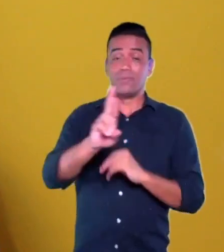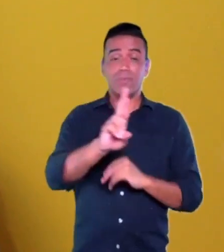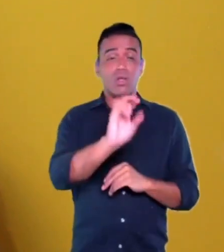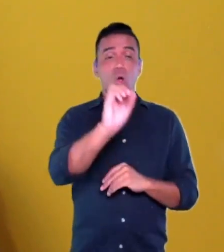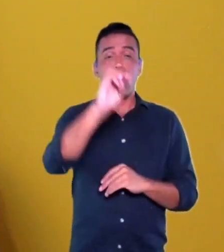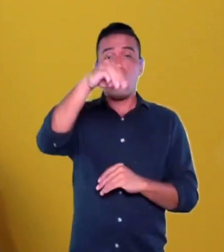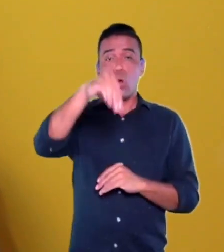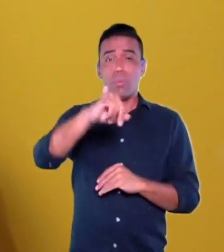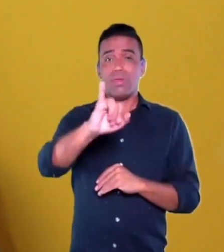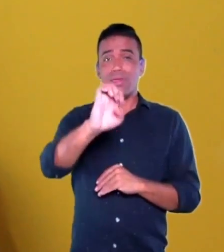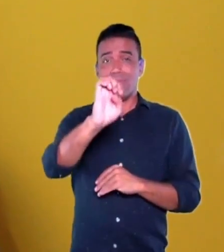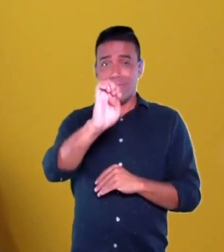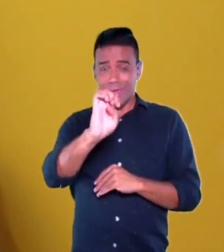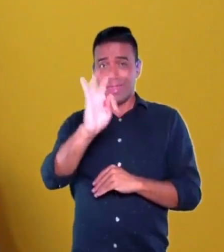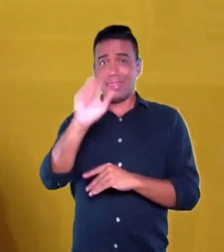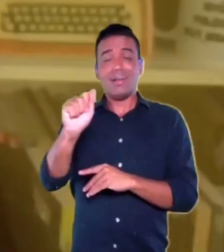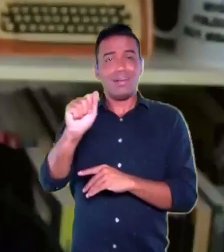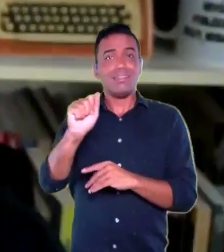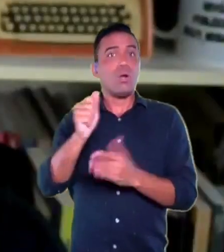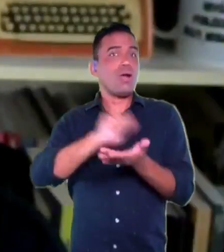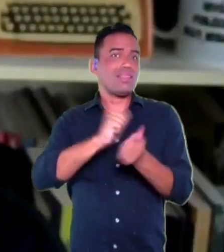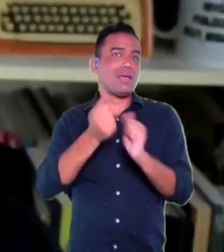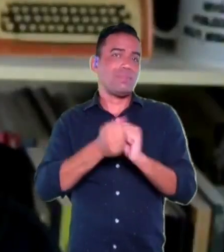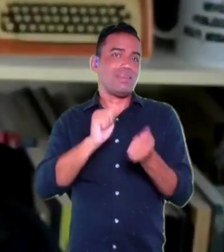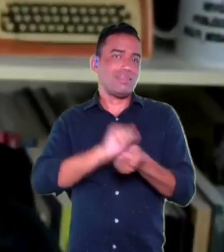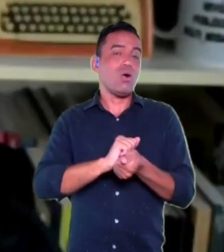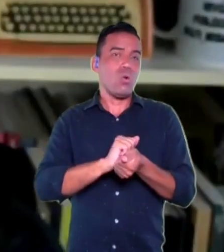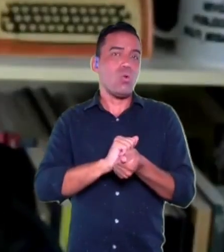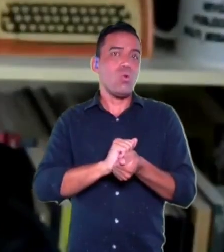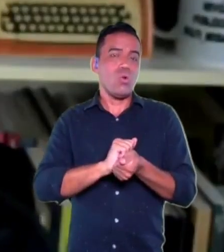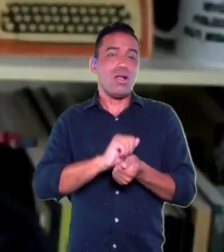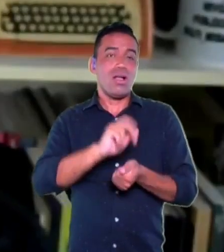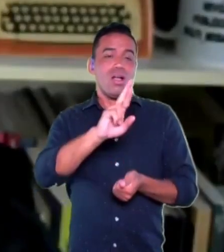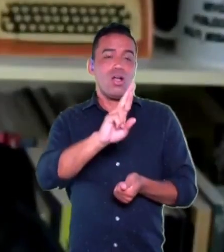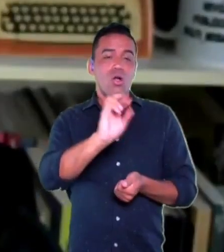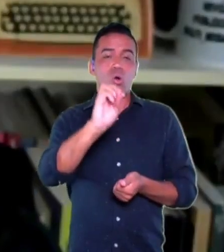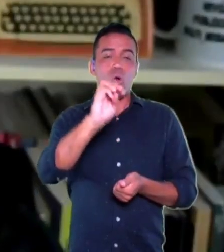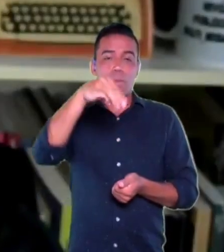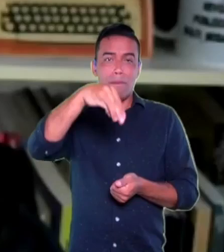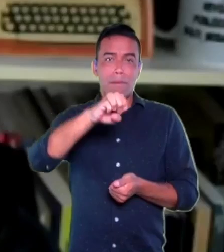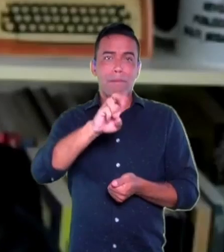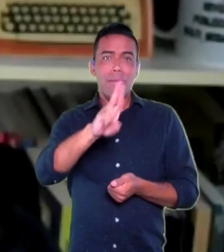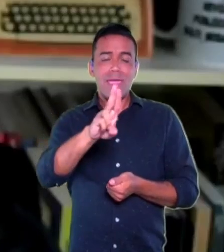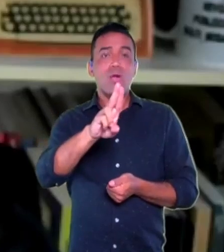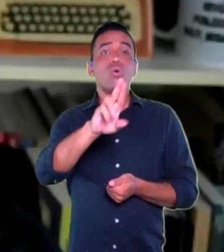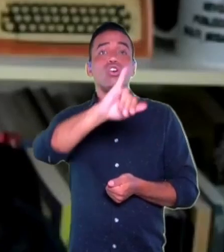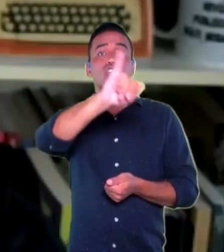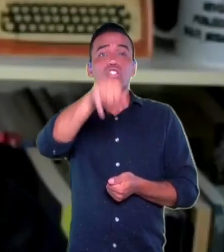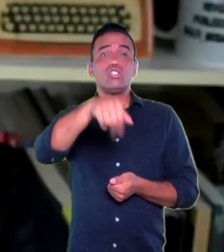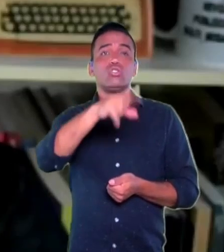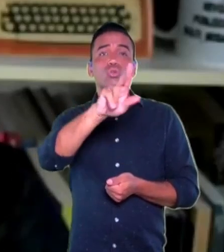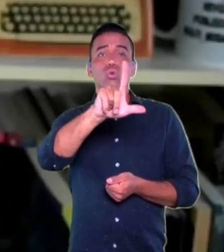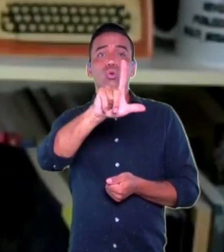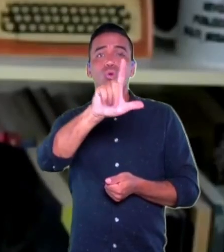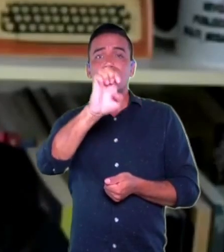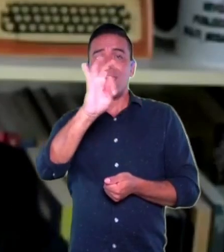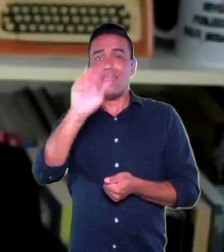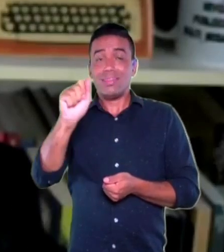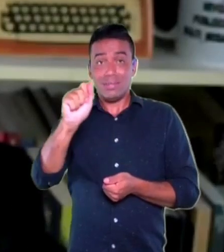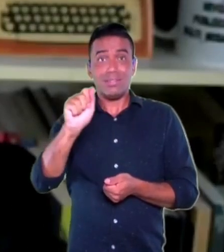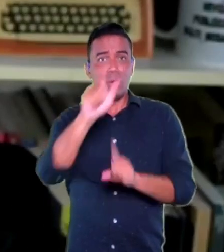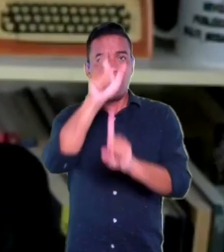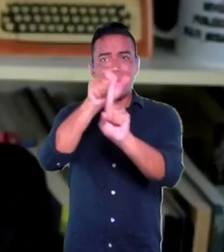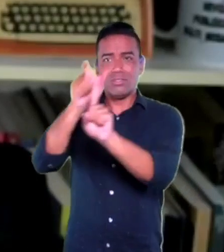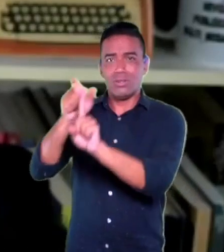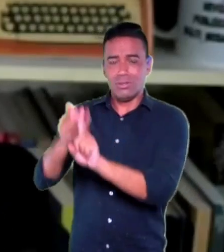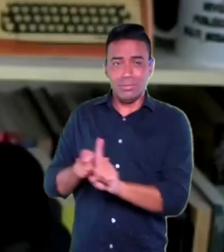adaptação tecnológica de Romeu e Julieta, né? Então, peguei carona no Shakespeare ali e trouxe os personagens para o